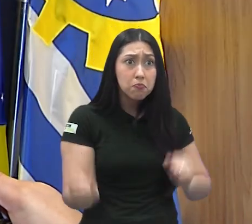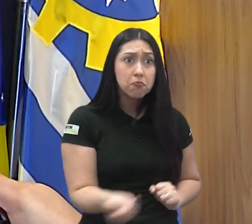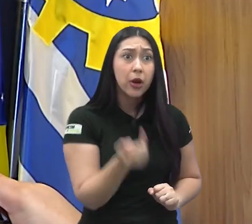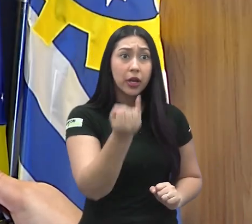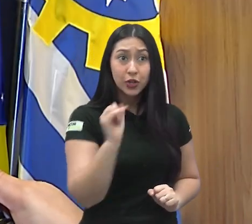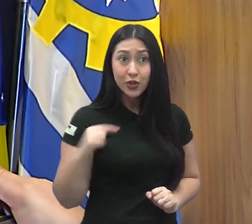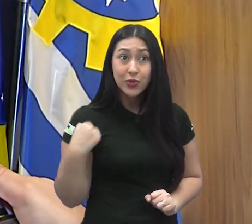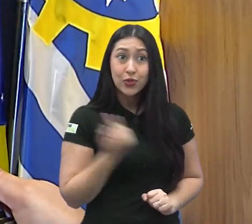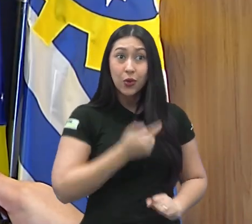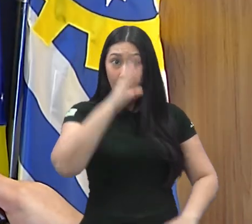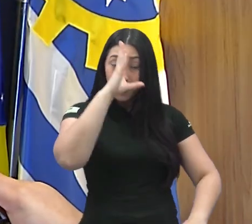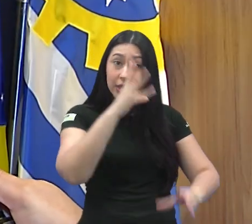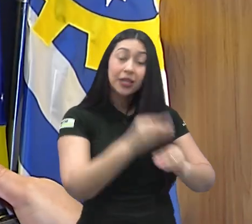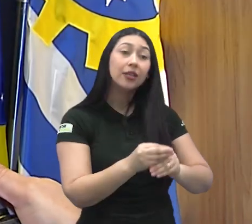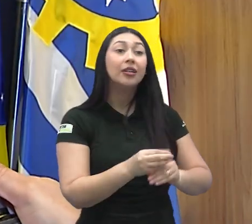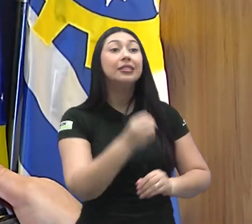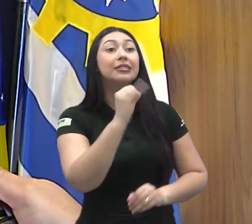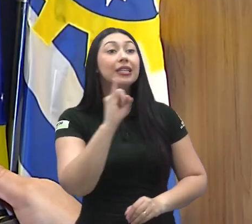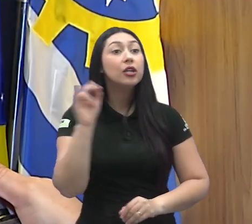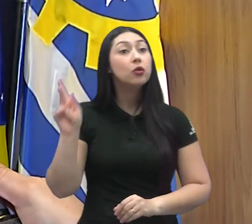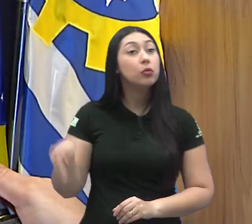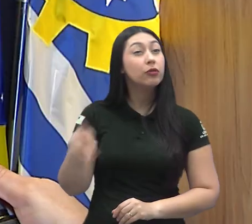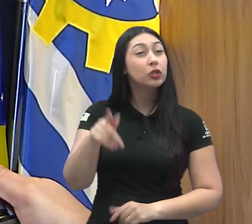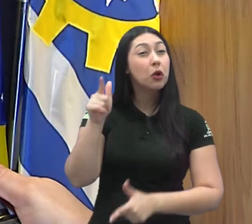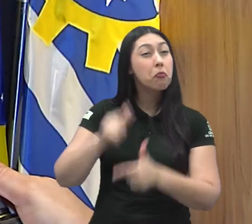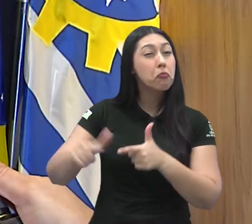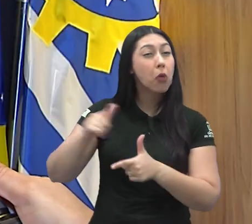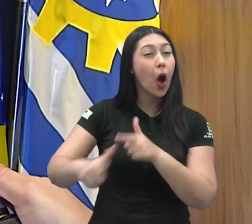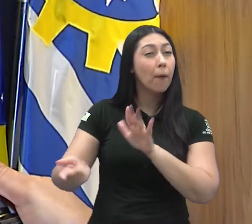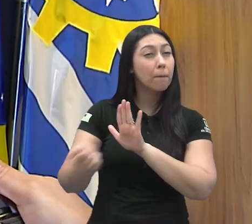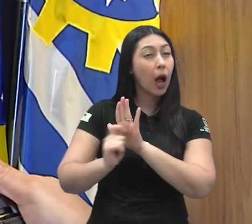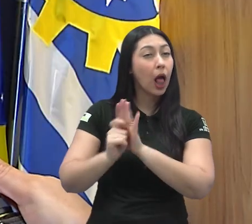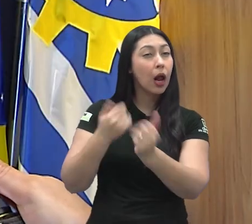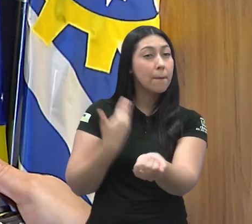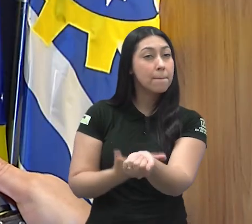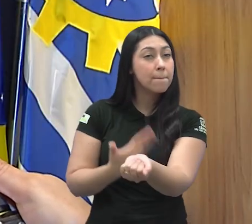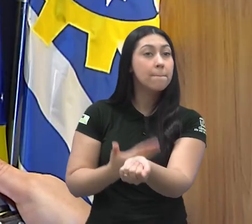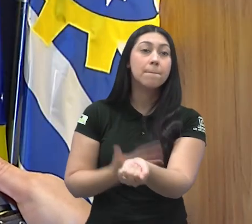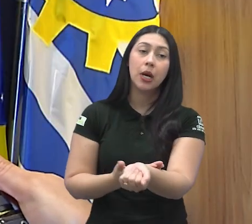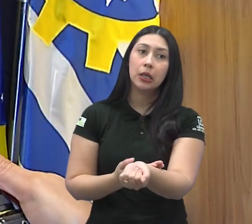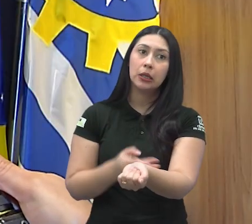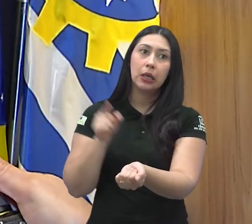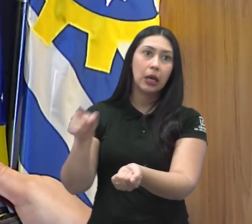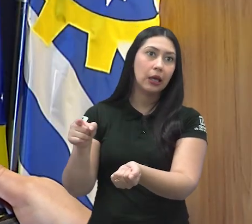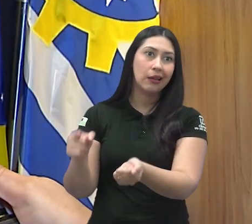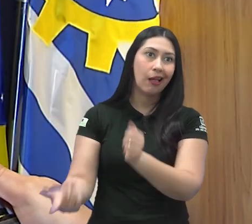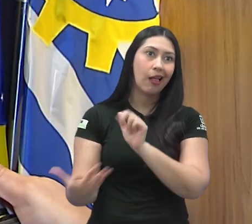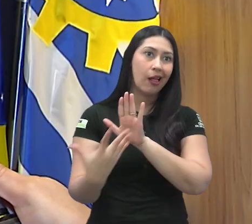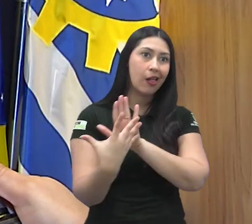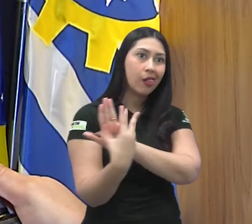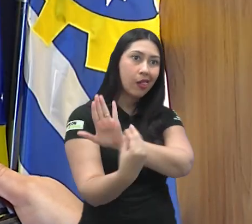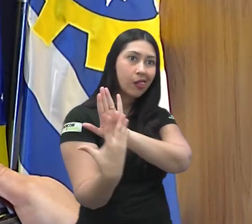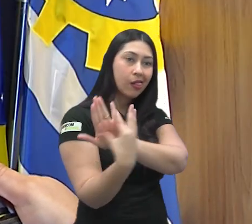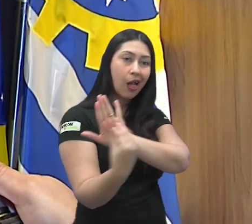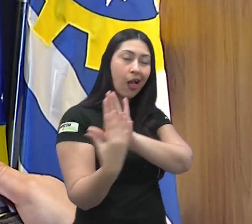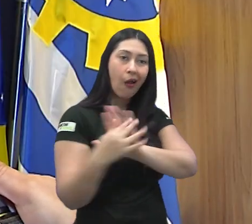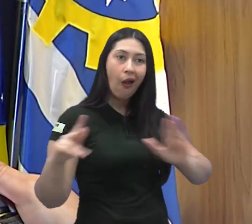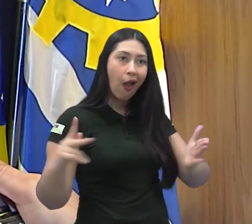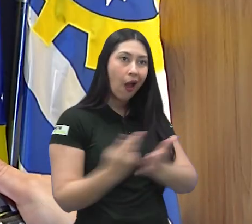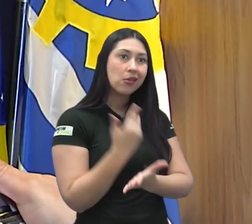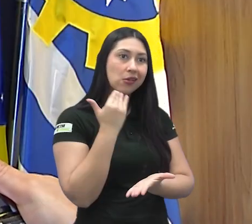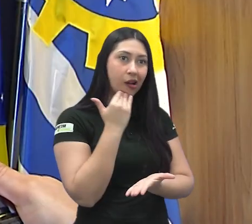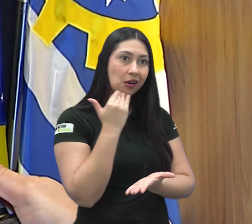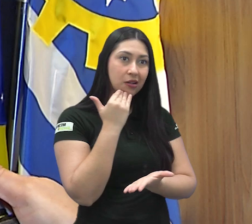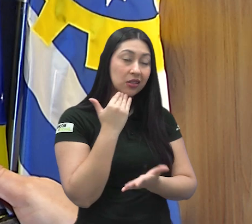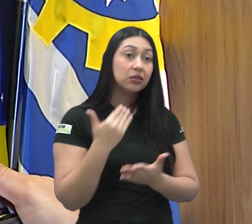maior patrimônio, a gente entende que, inclusive, um professor que está passando por essa questão da dependência química, ele acaba se tornando, por que não, um mau exemplo para o